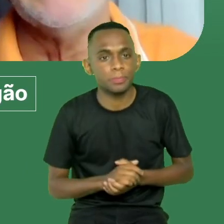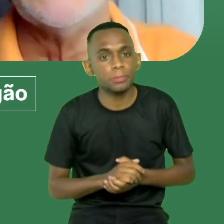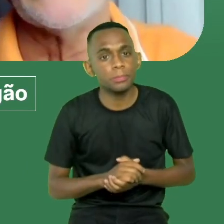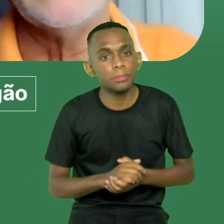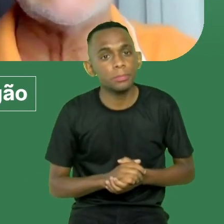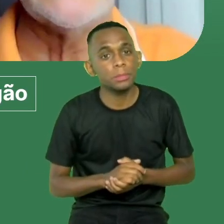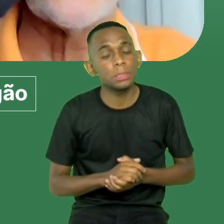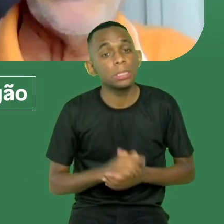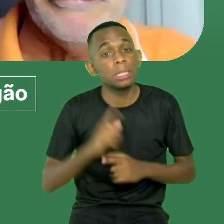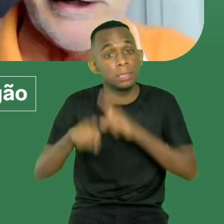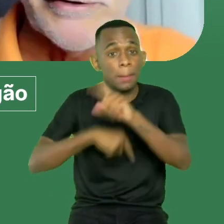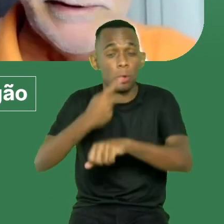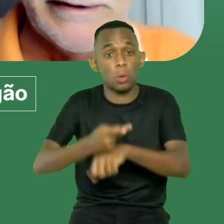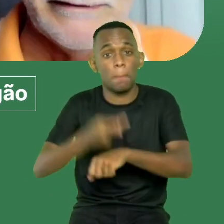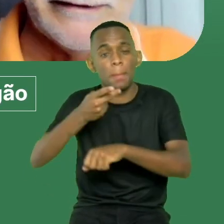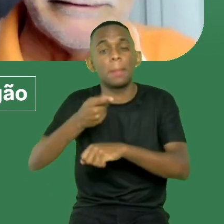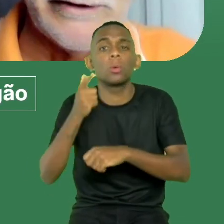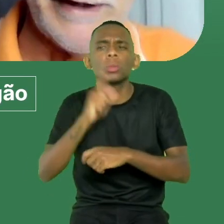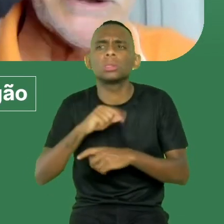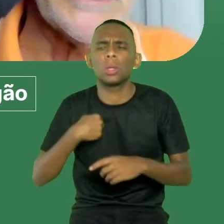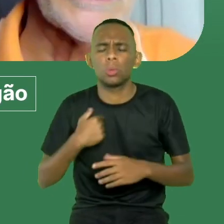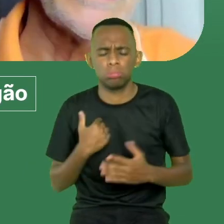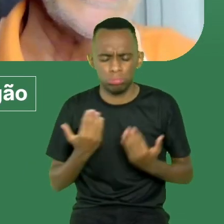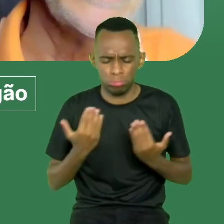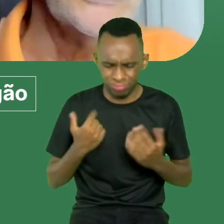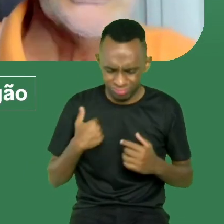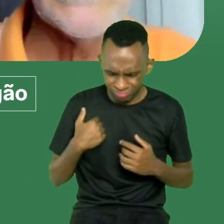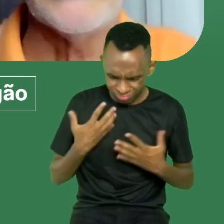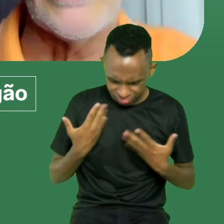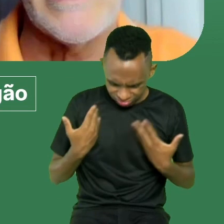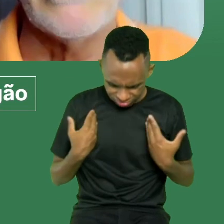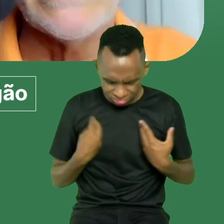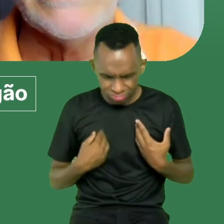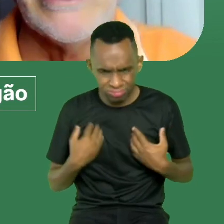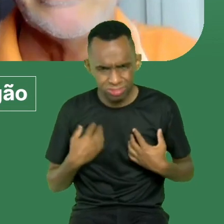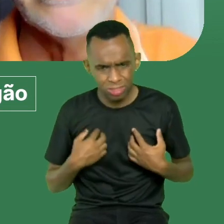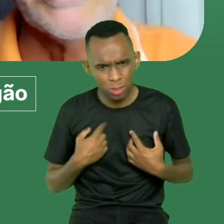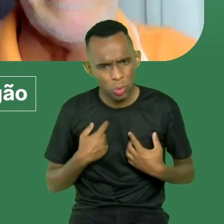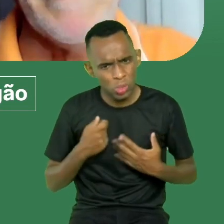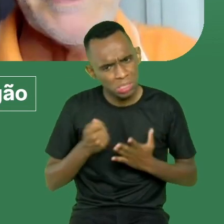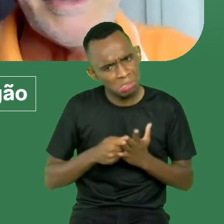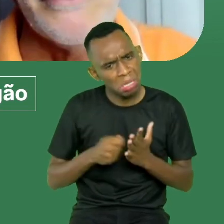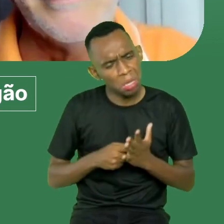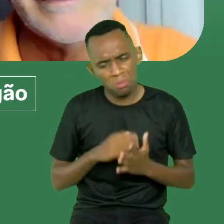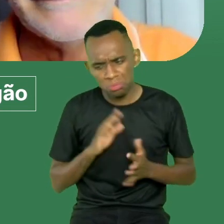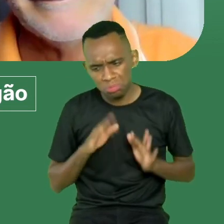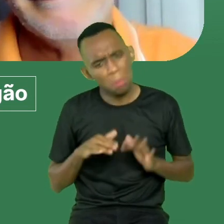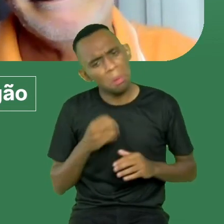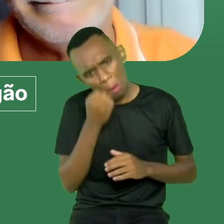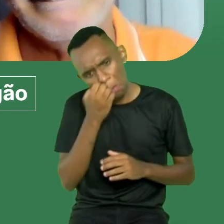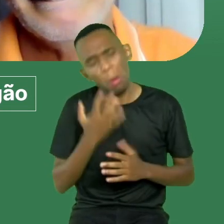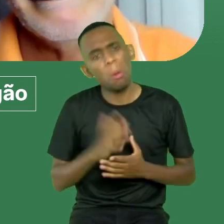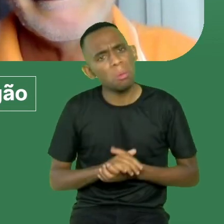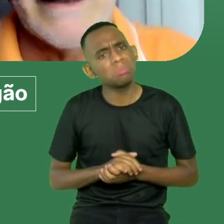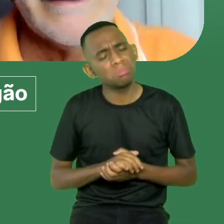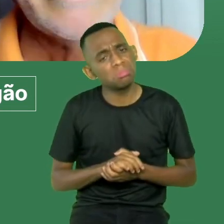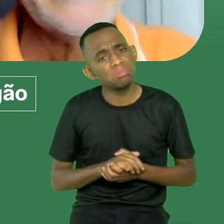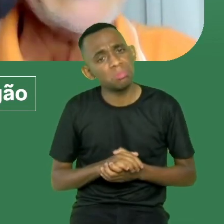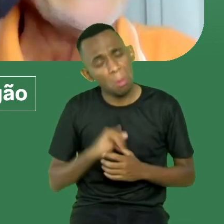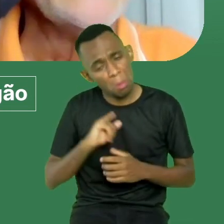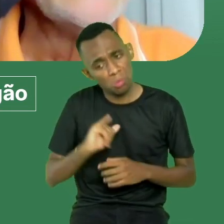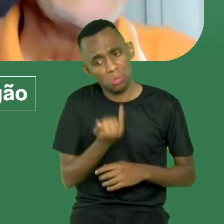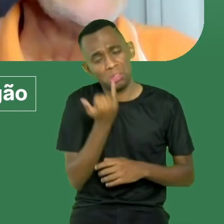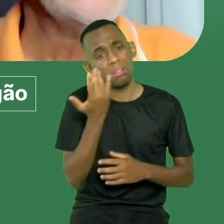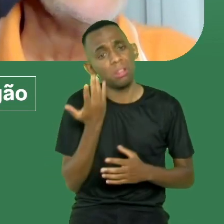esse prêmio, eu comecei a desconfiar de mim. Falei, ué, gente, eu não escrevo tão mal assim, não. De repente é uma,